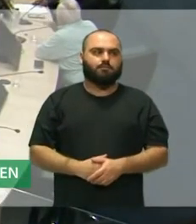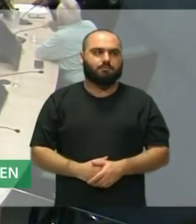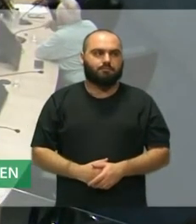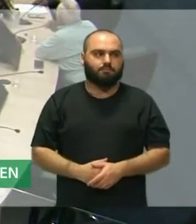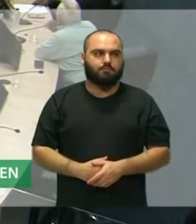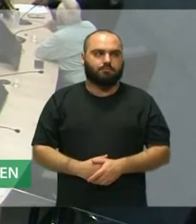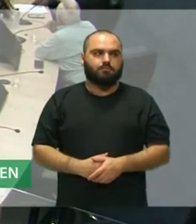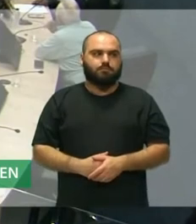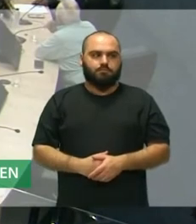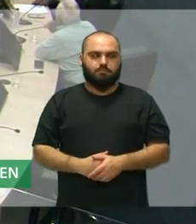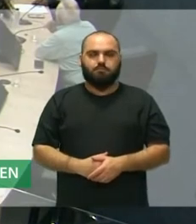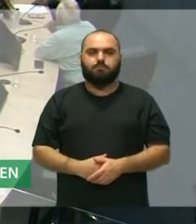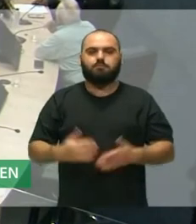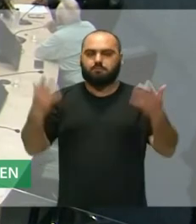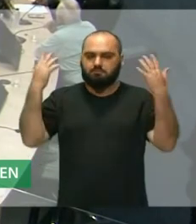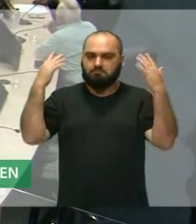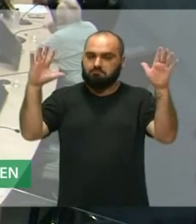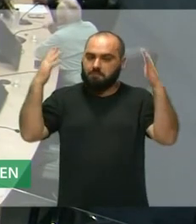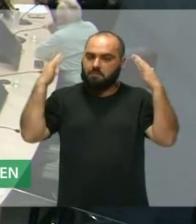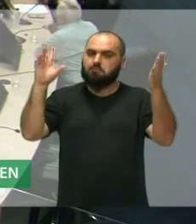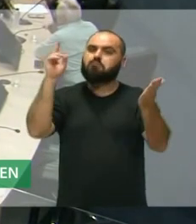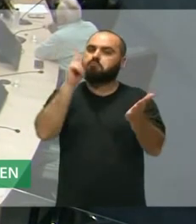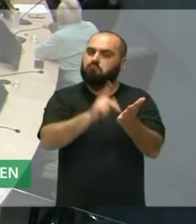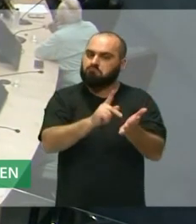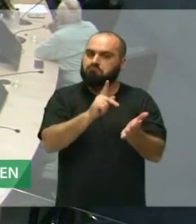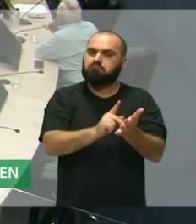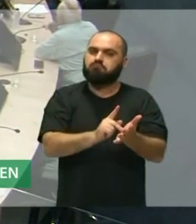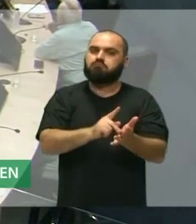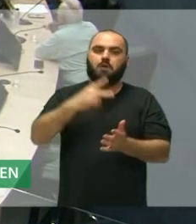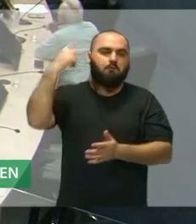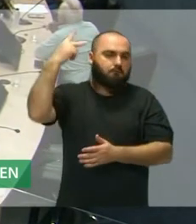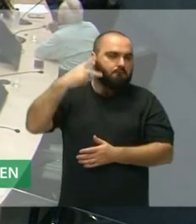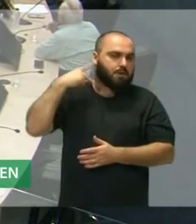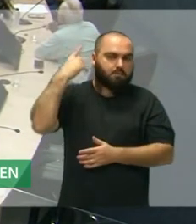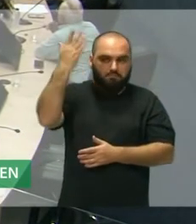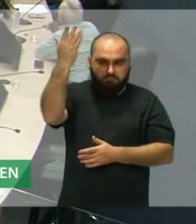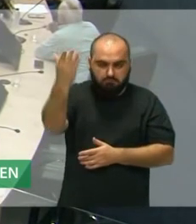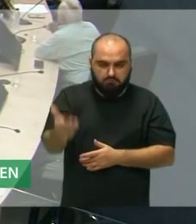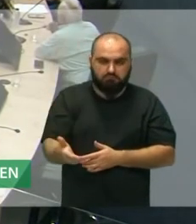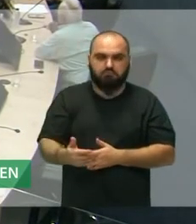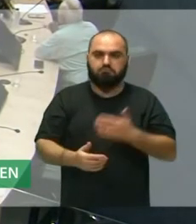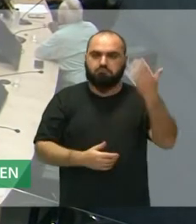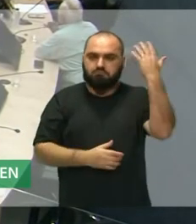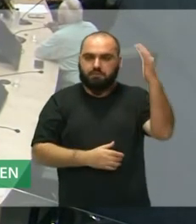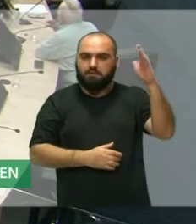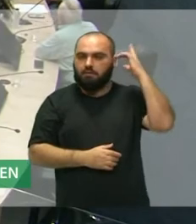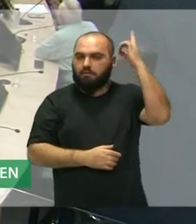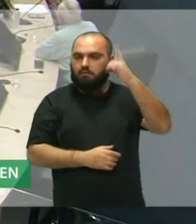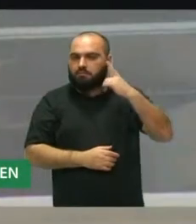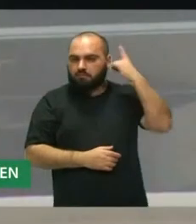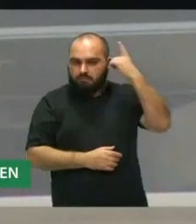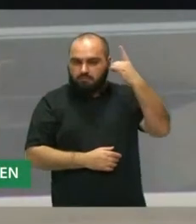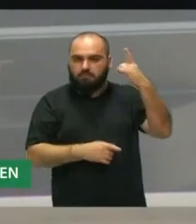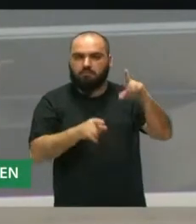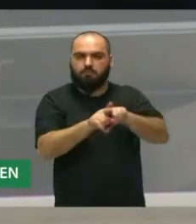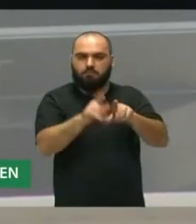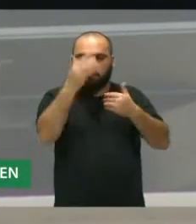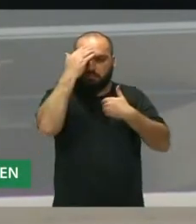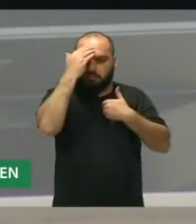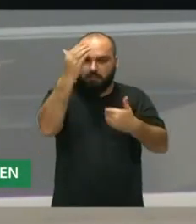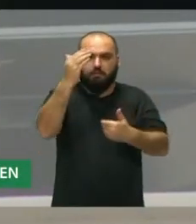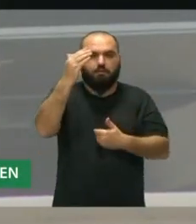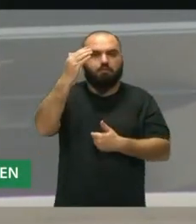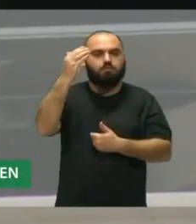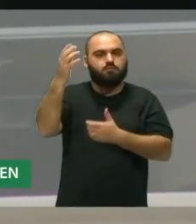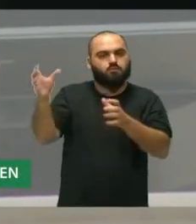Quero realmente parabenizar o nosso vereador, parabenizar a nossa deputada e agradecer a irmã e